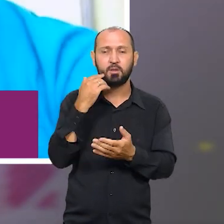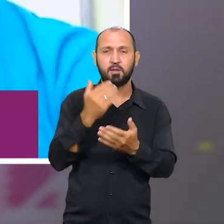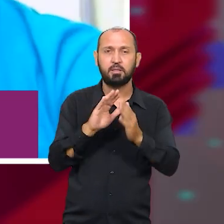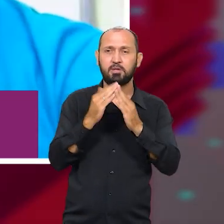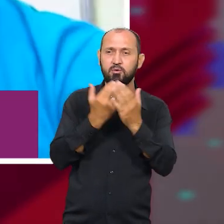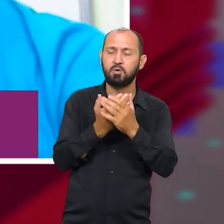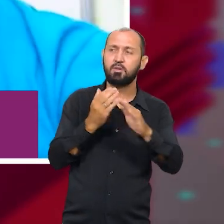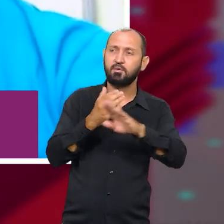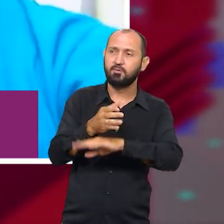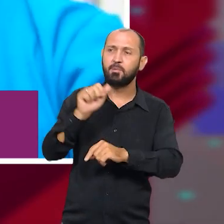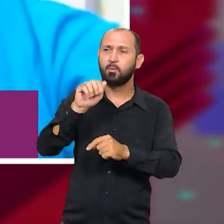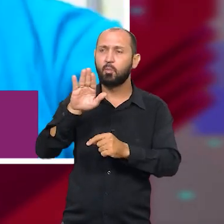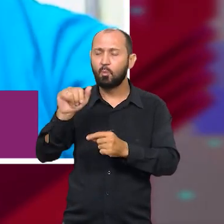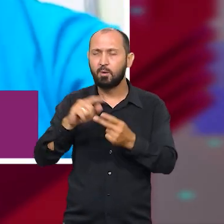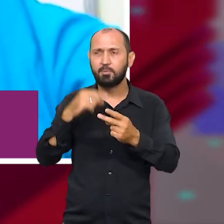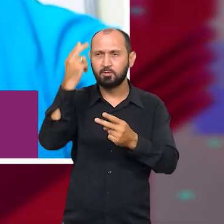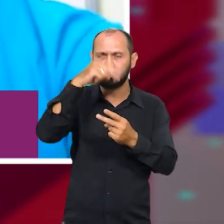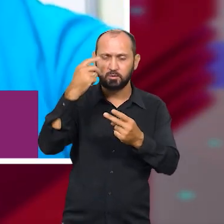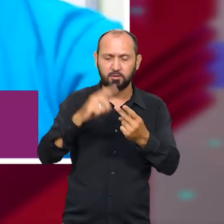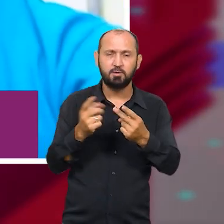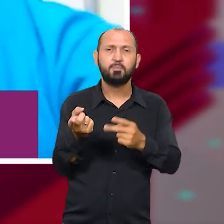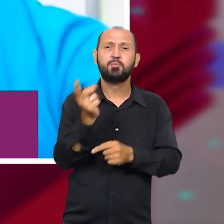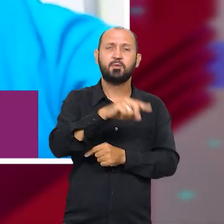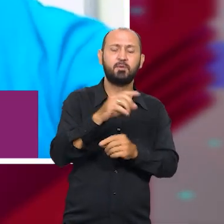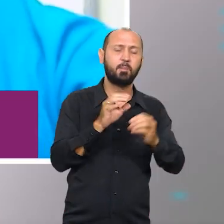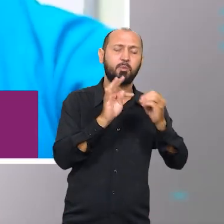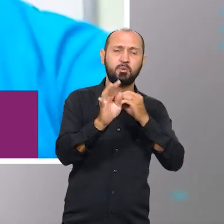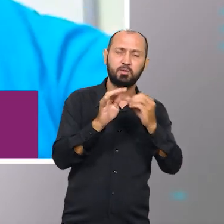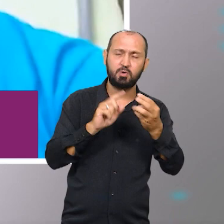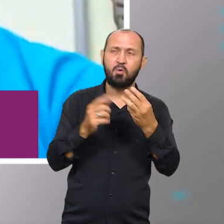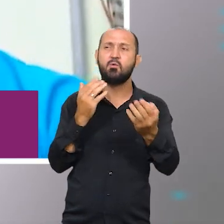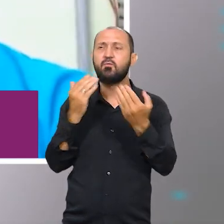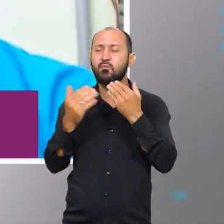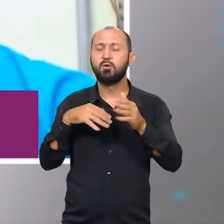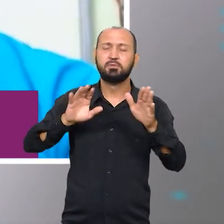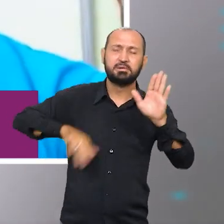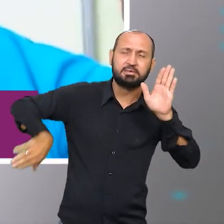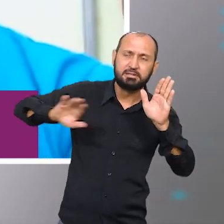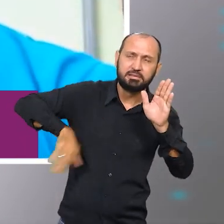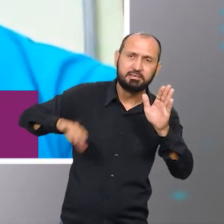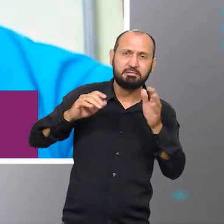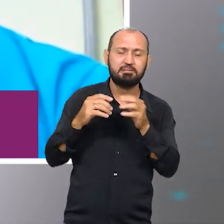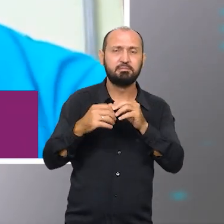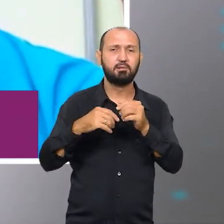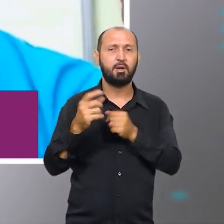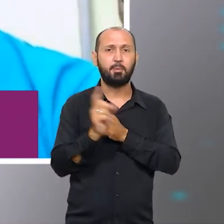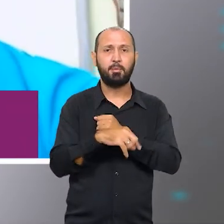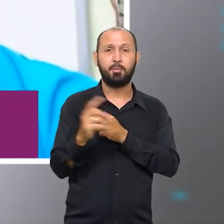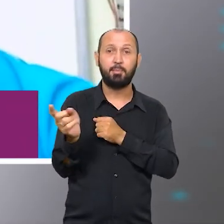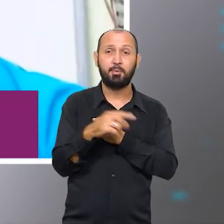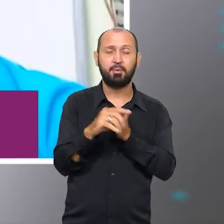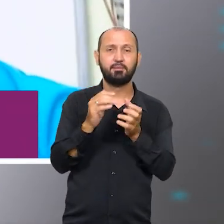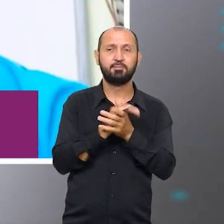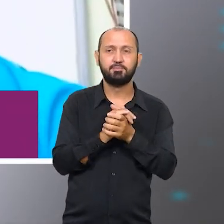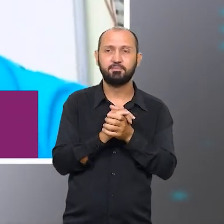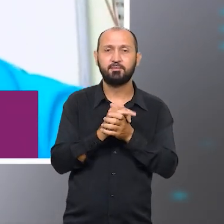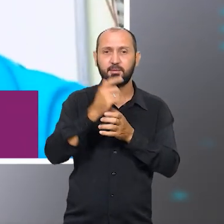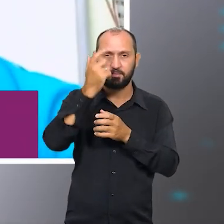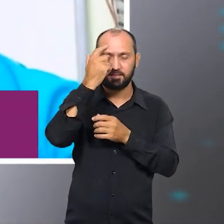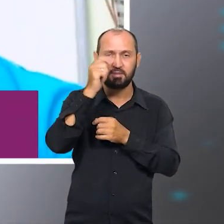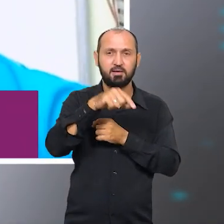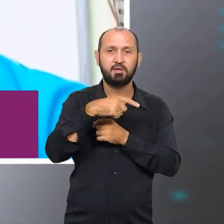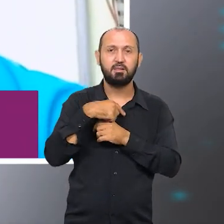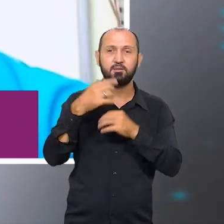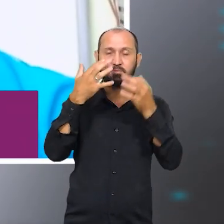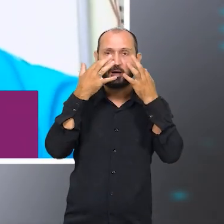vai para o ABA, fica 2 horas na ABA, depois vai para o TO, fono, piscina, natação, e não vai achar que ele não está prestando